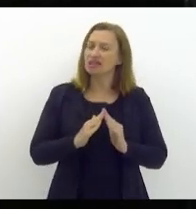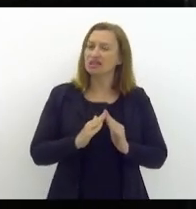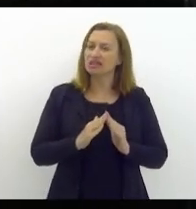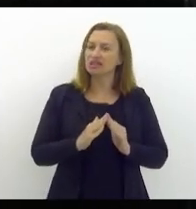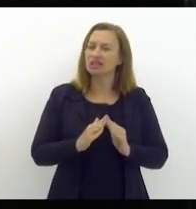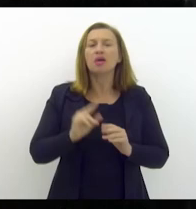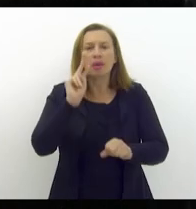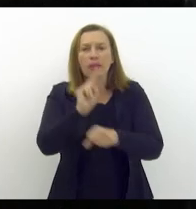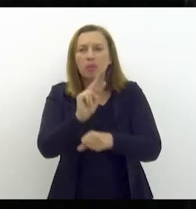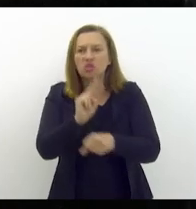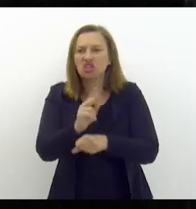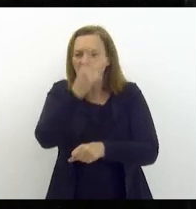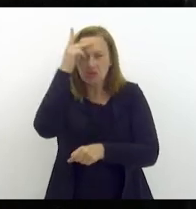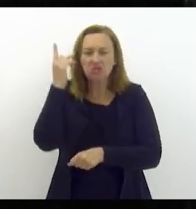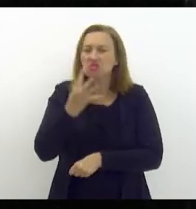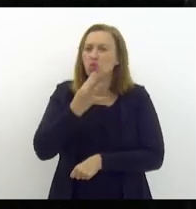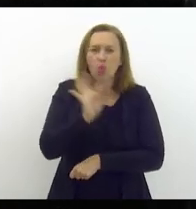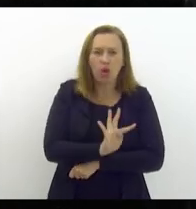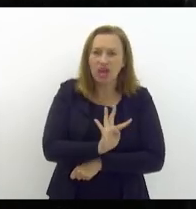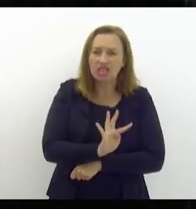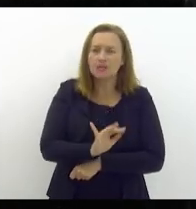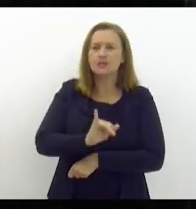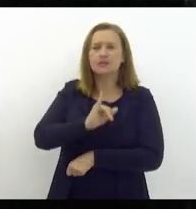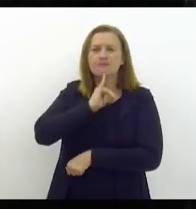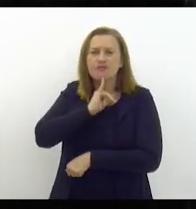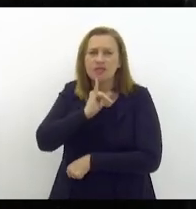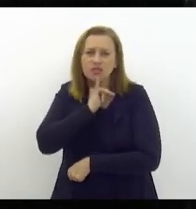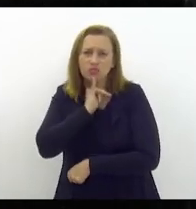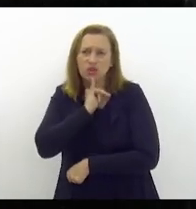para proteger quem nem conhece. Infelizmente,